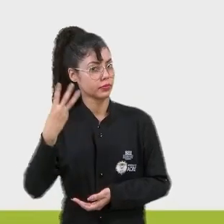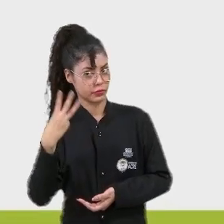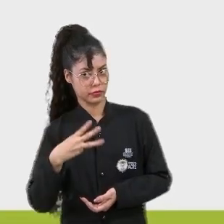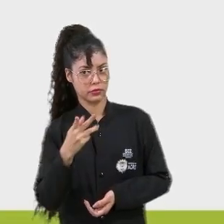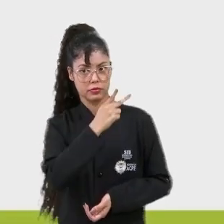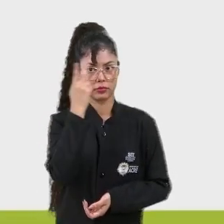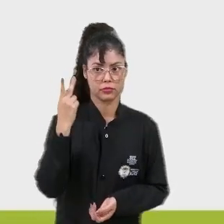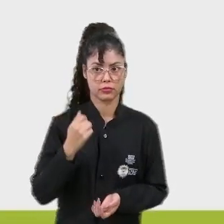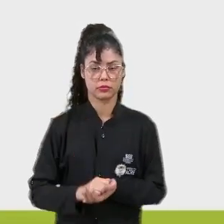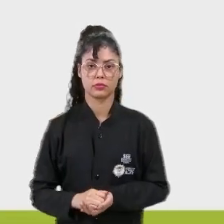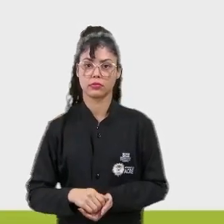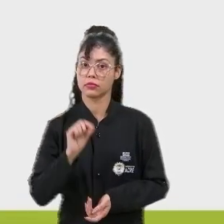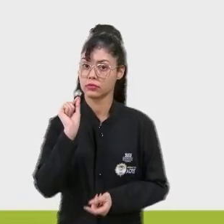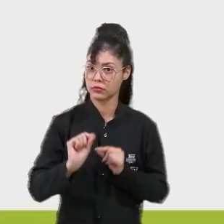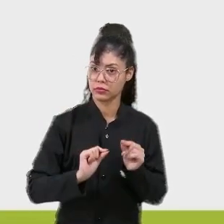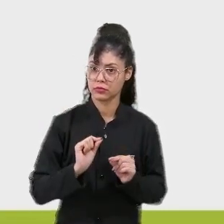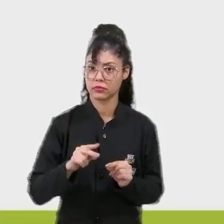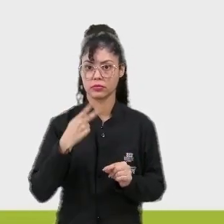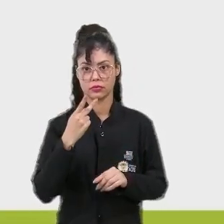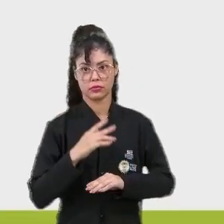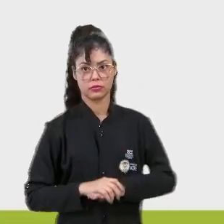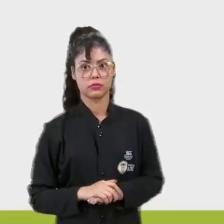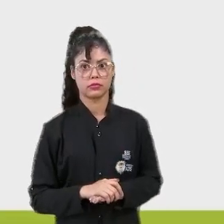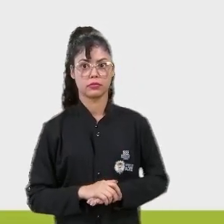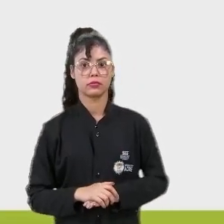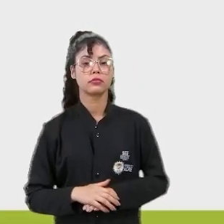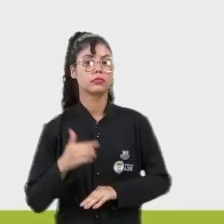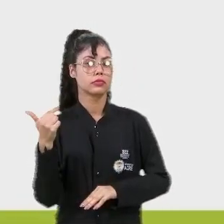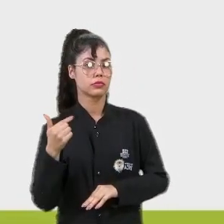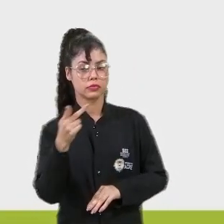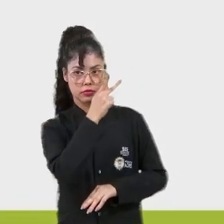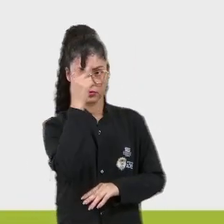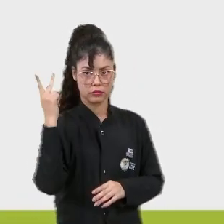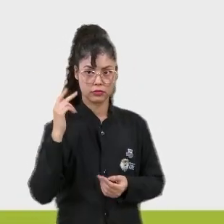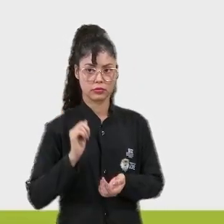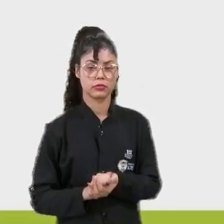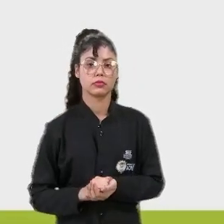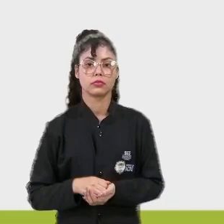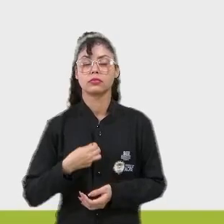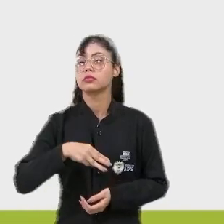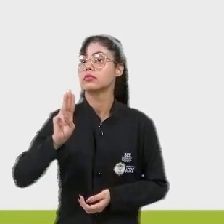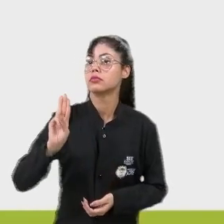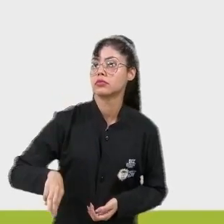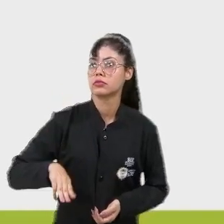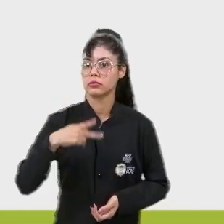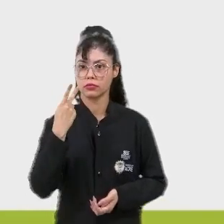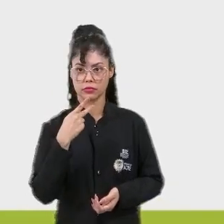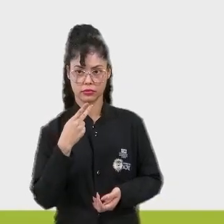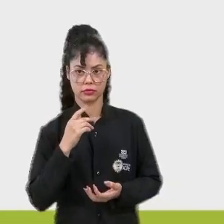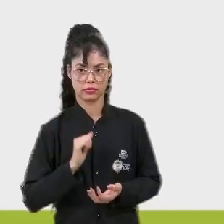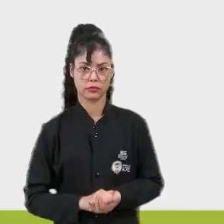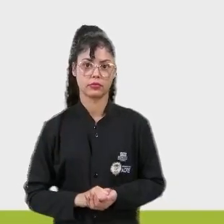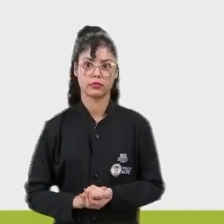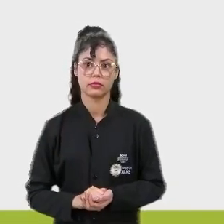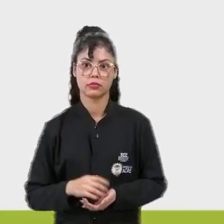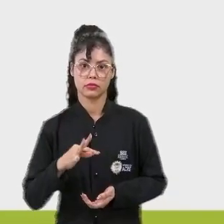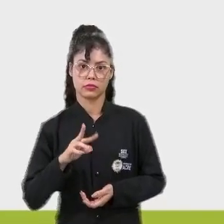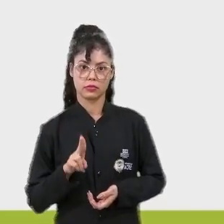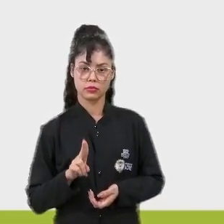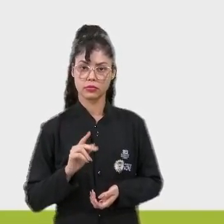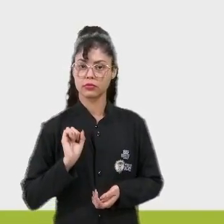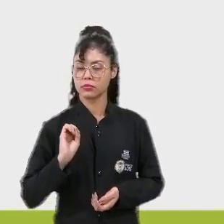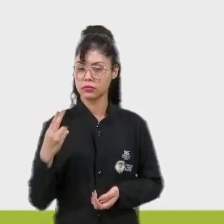terceira pessoa, de quem se fala. Então, a segunda pessoa é com quem eu estou falando, que seria o tu